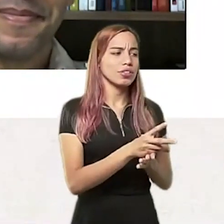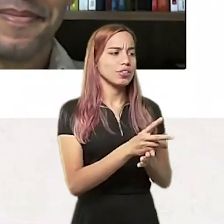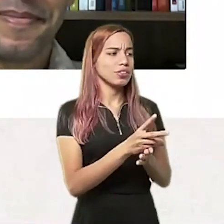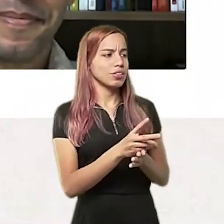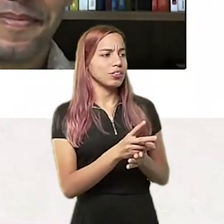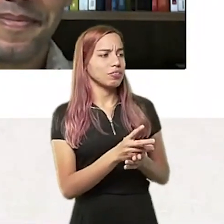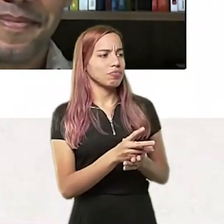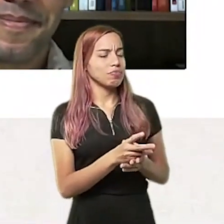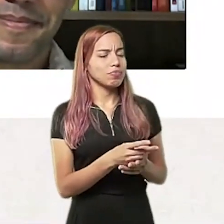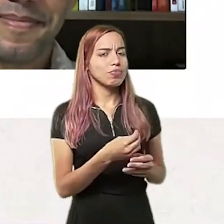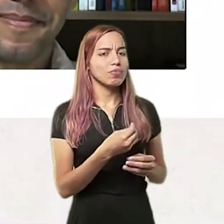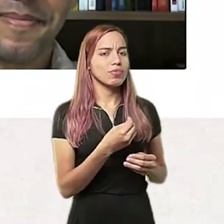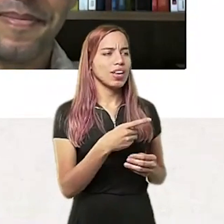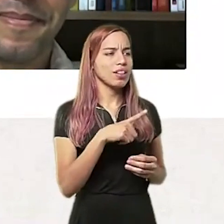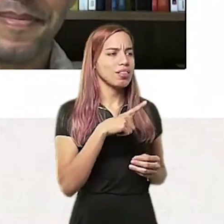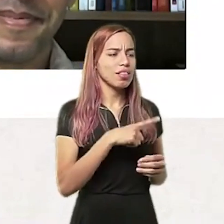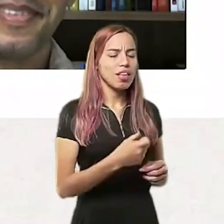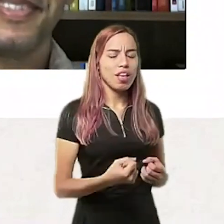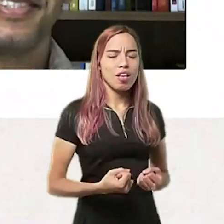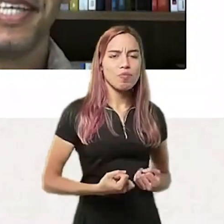Tem o poeta